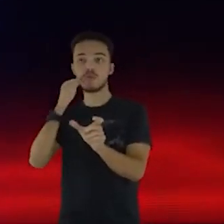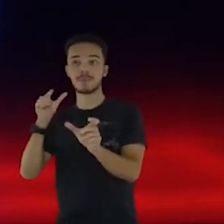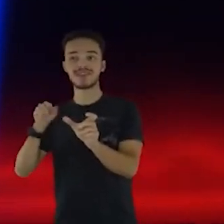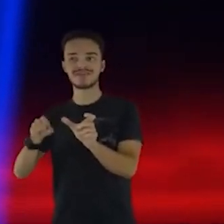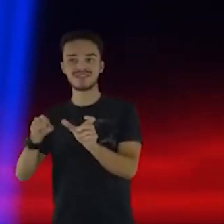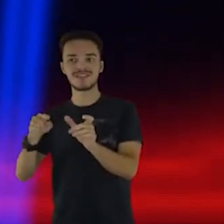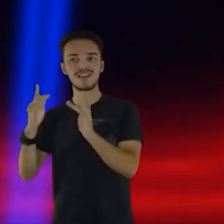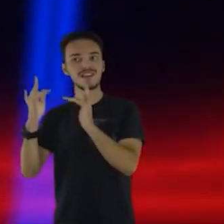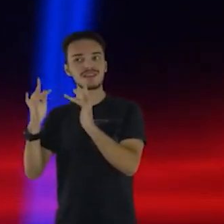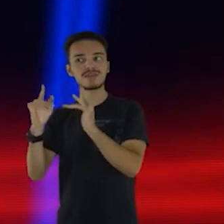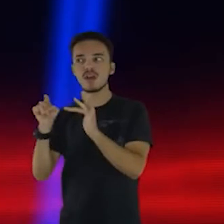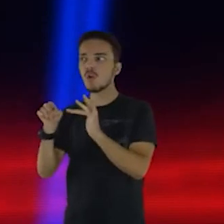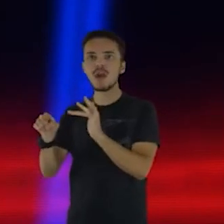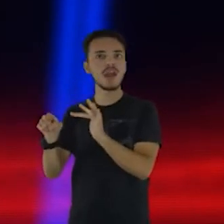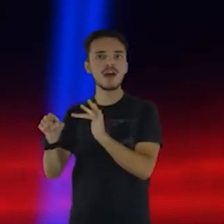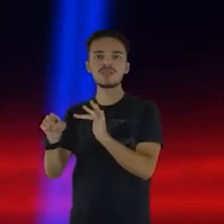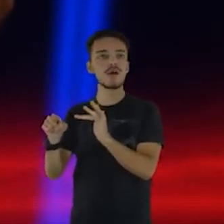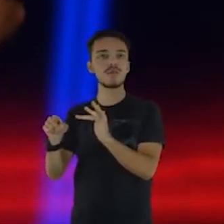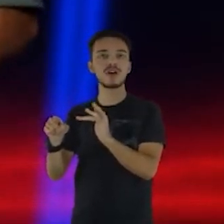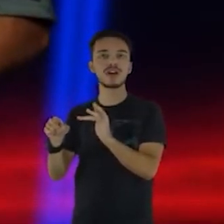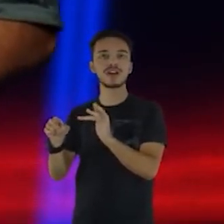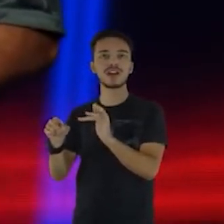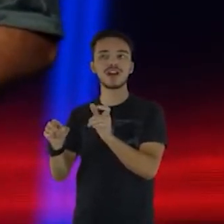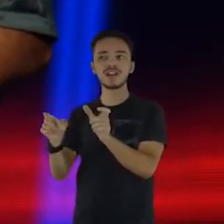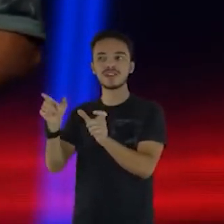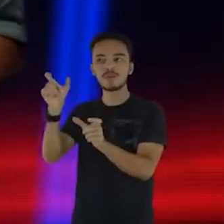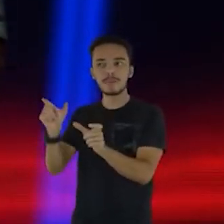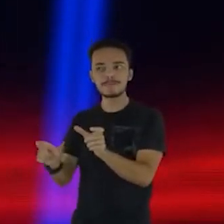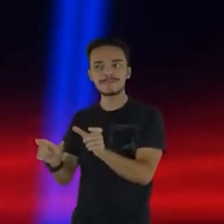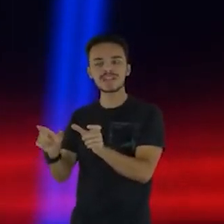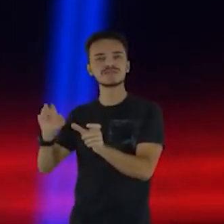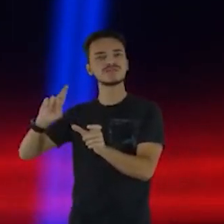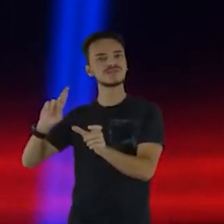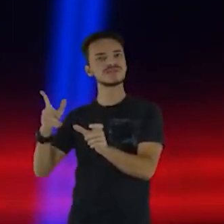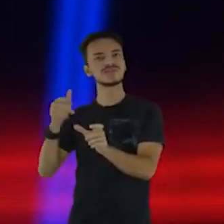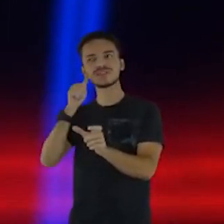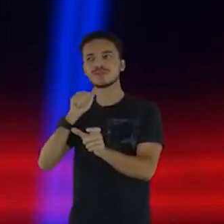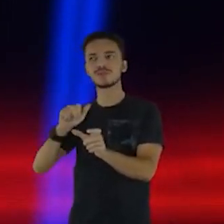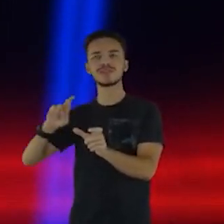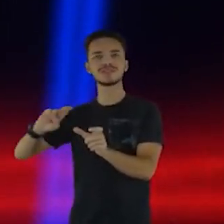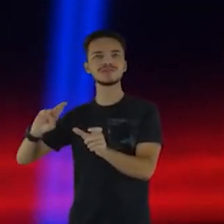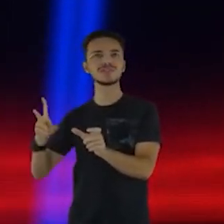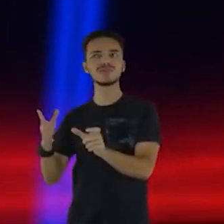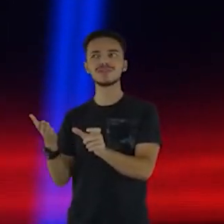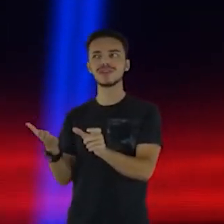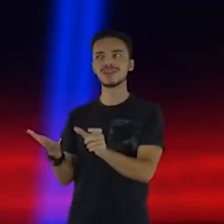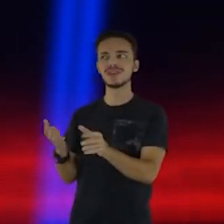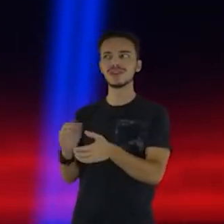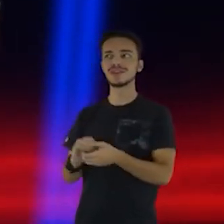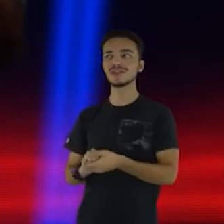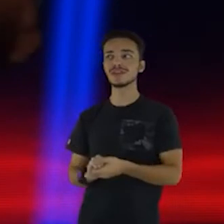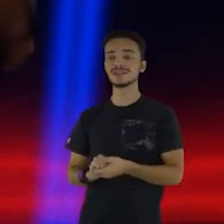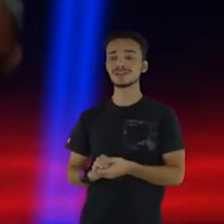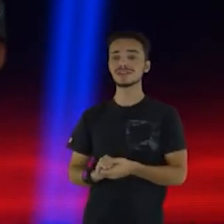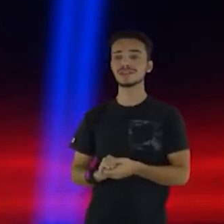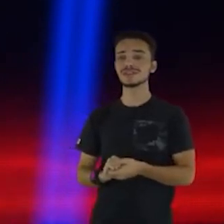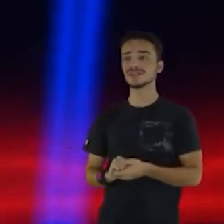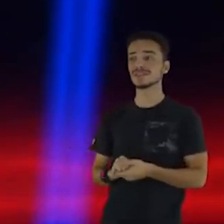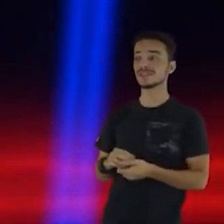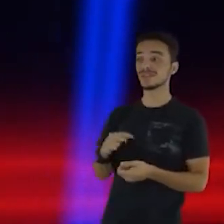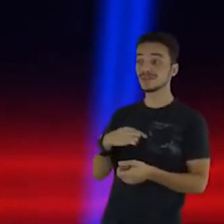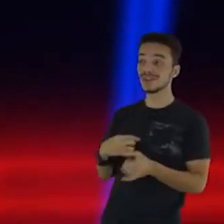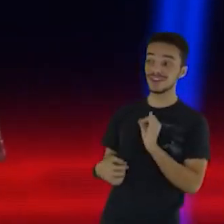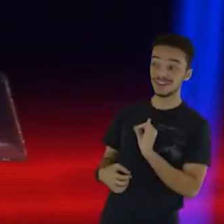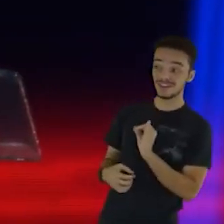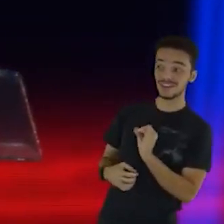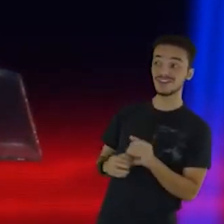e daí eu finjo que eu não sei quem é a namorada, né, irmãos? Para ficar menos pior, oi, tudo bem? Oi, tudo bem?